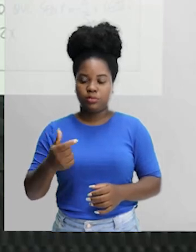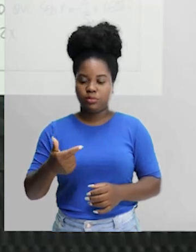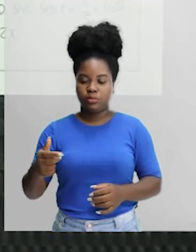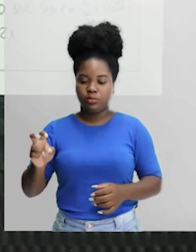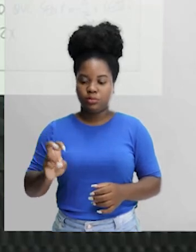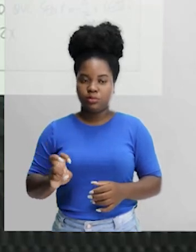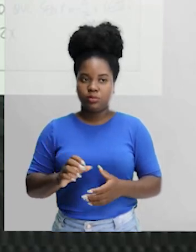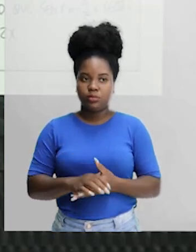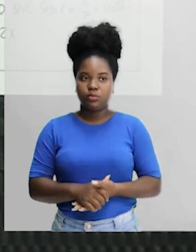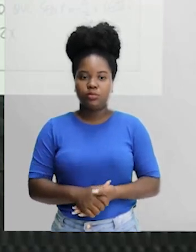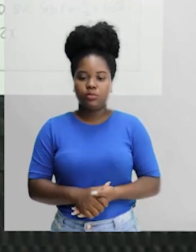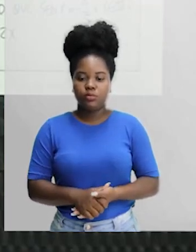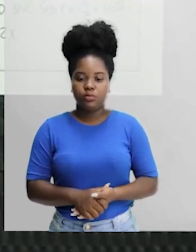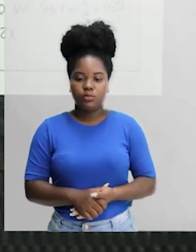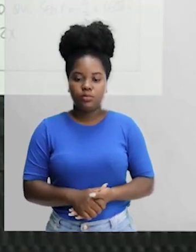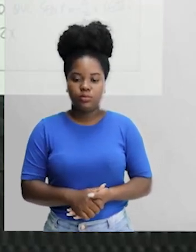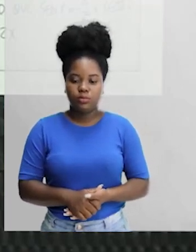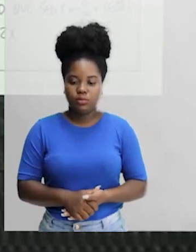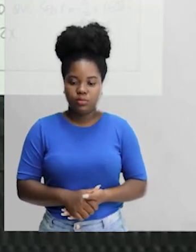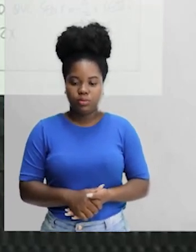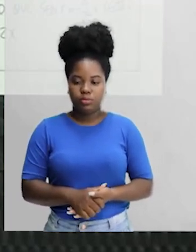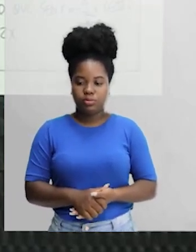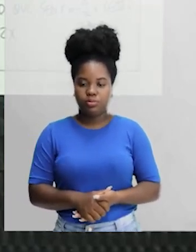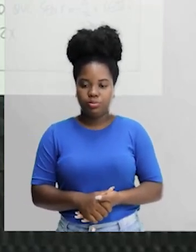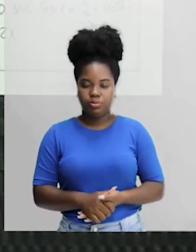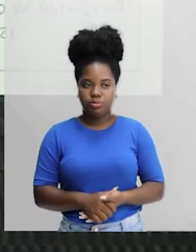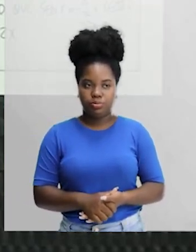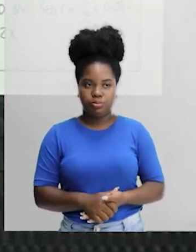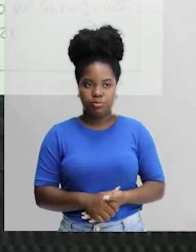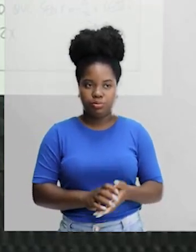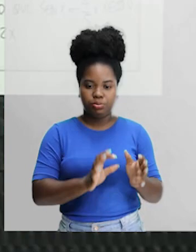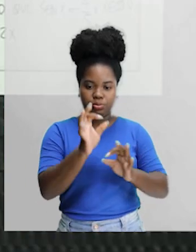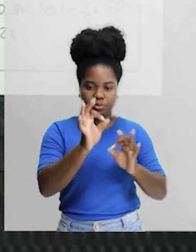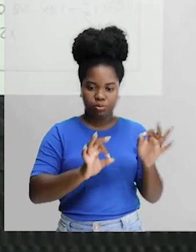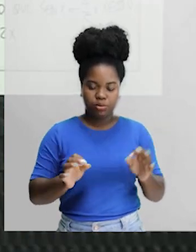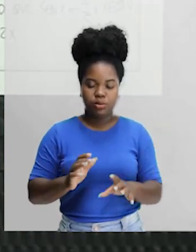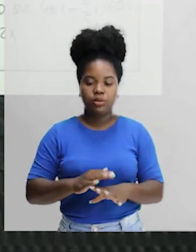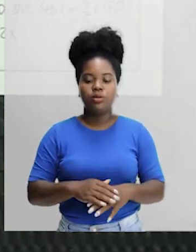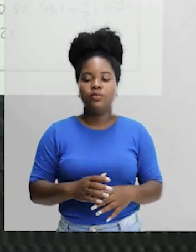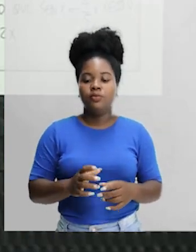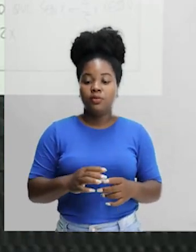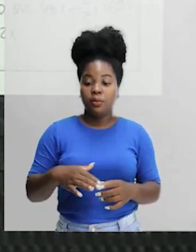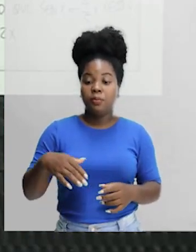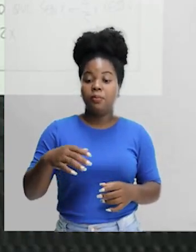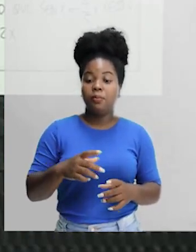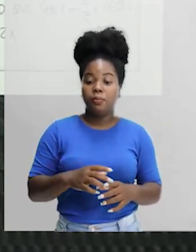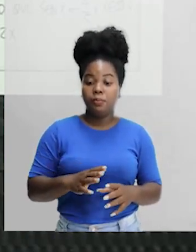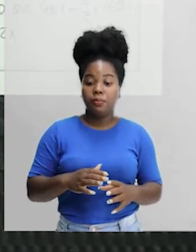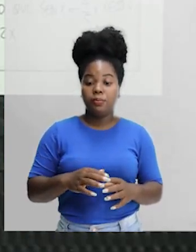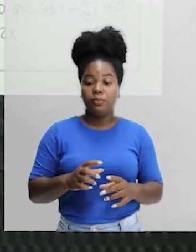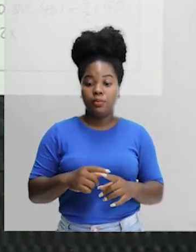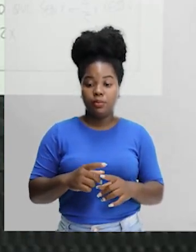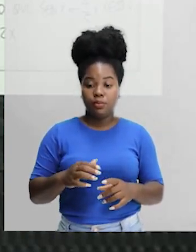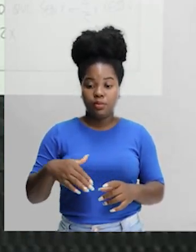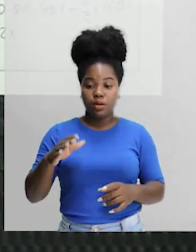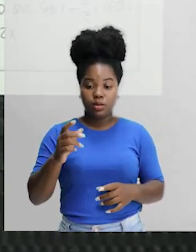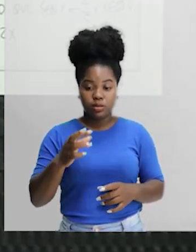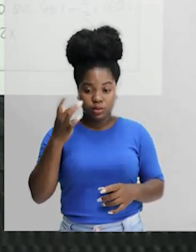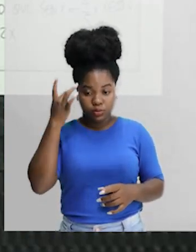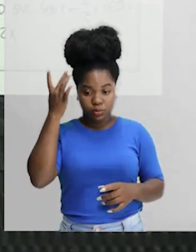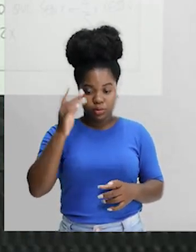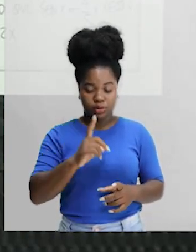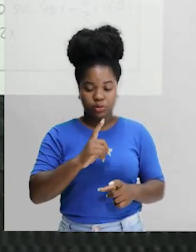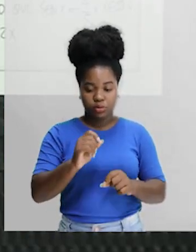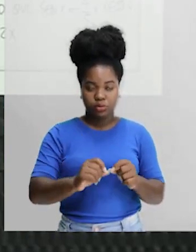9/25. Certo? Para fazer essa conta mais fácil, né? O que acontece? Cosseno ao quadrado